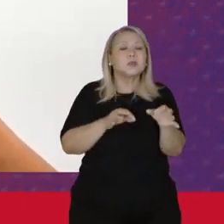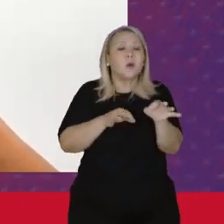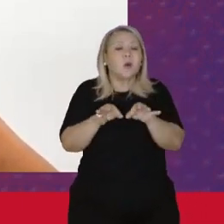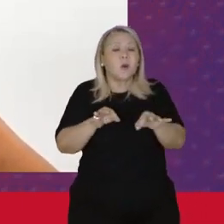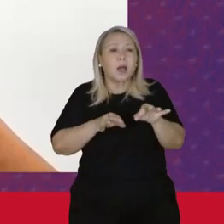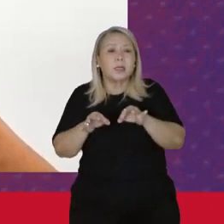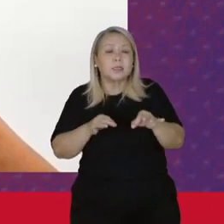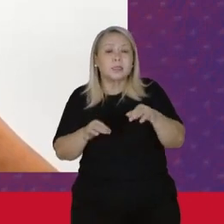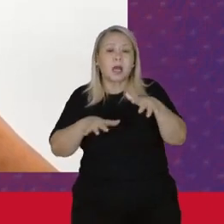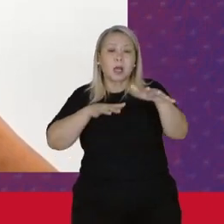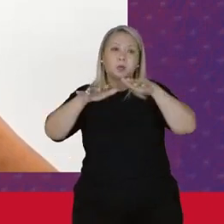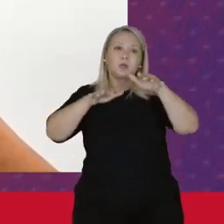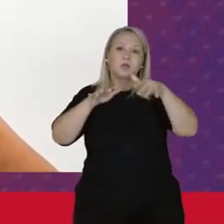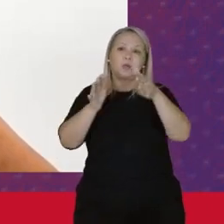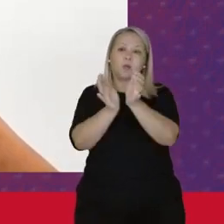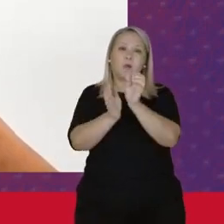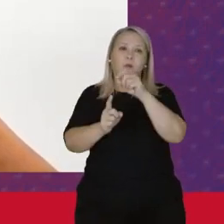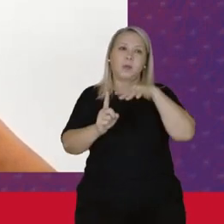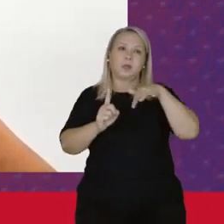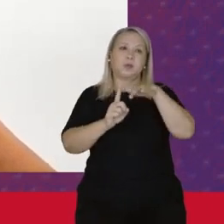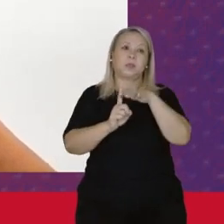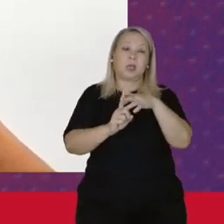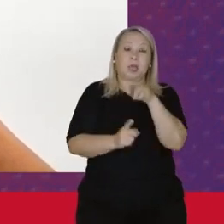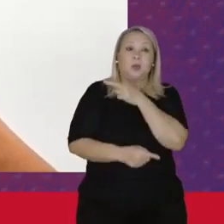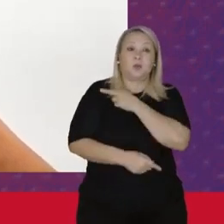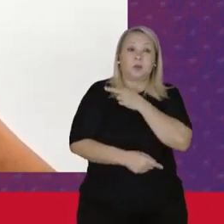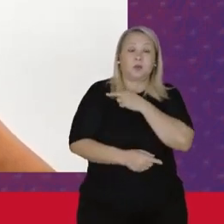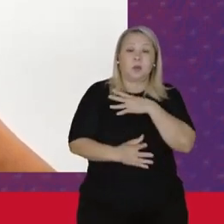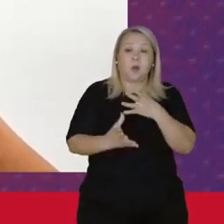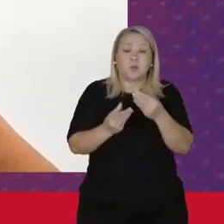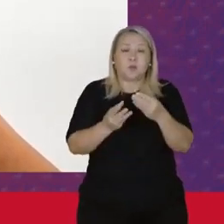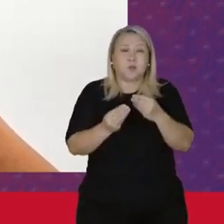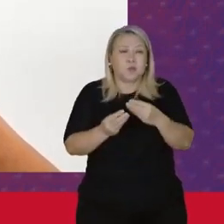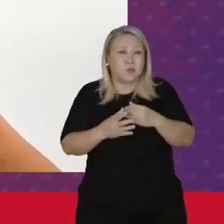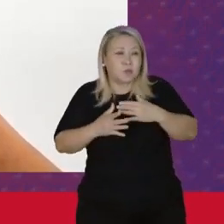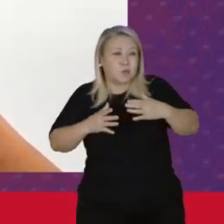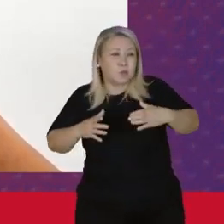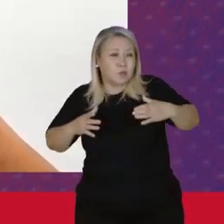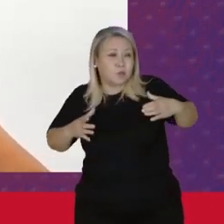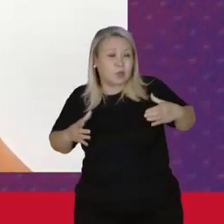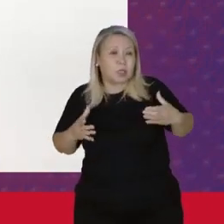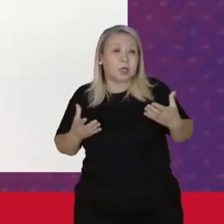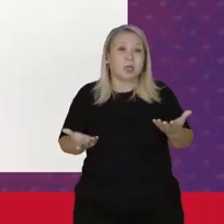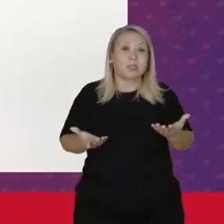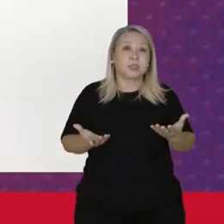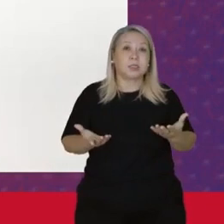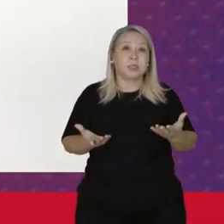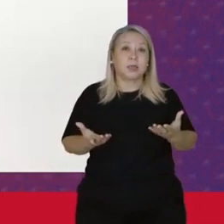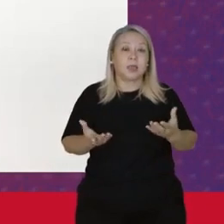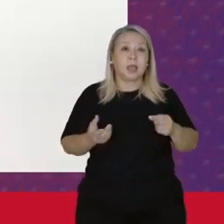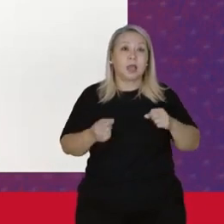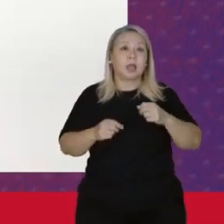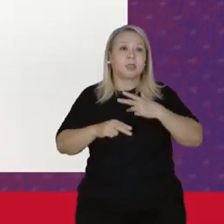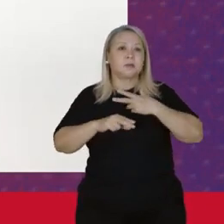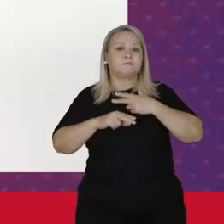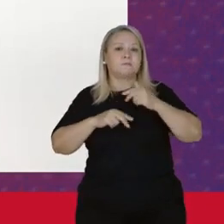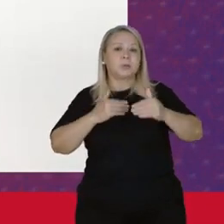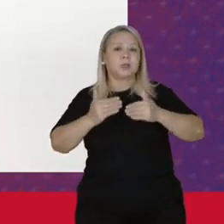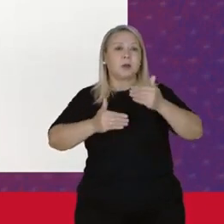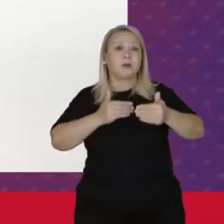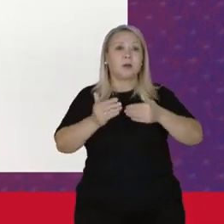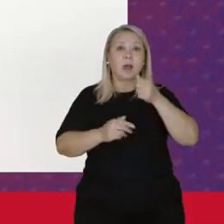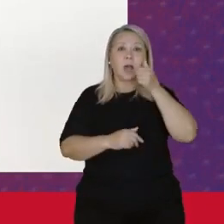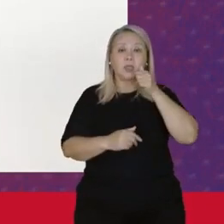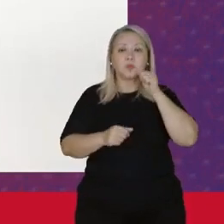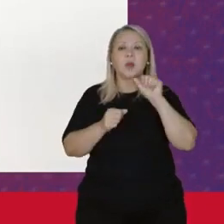organizadas nos movimentos, né? E aí uma responsabilidade muito grande também no avançar, e eu acho que as mulheres fazem